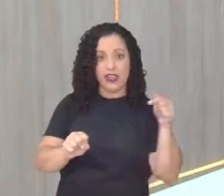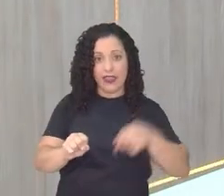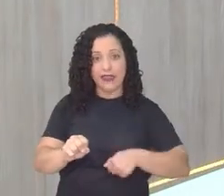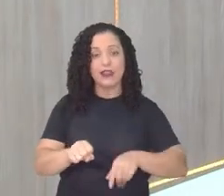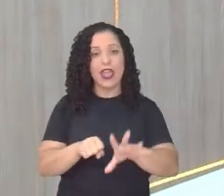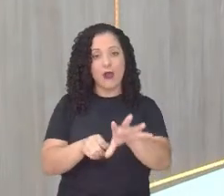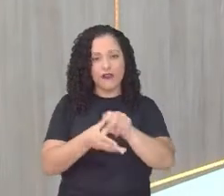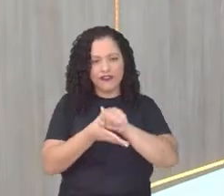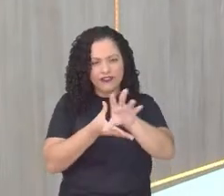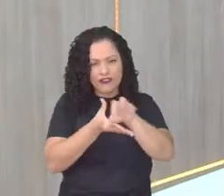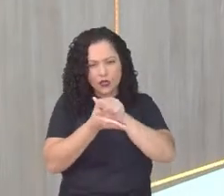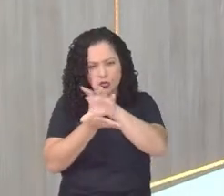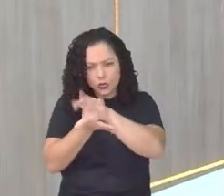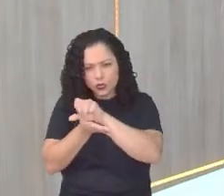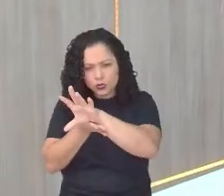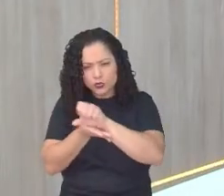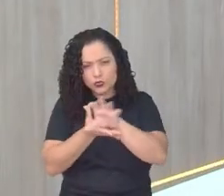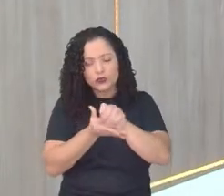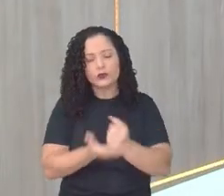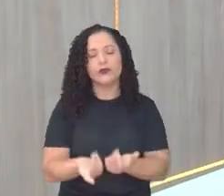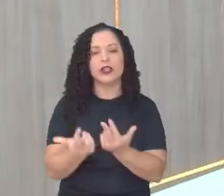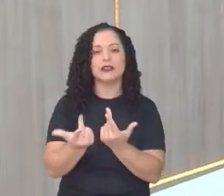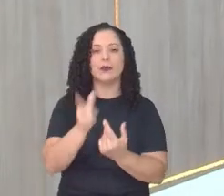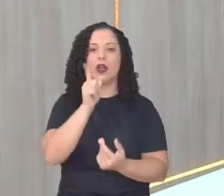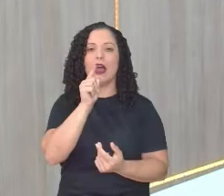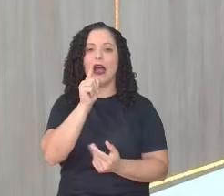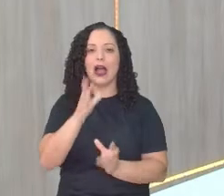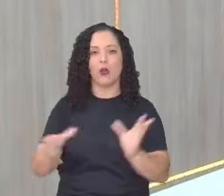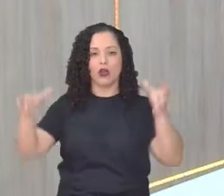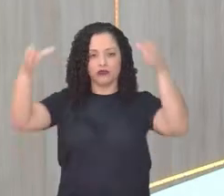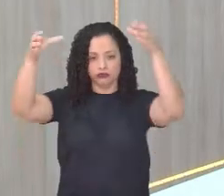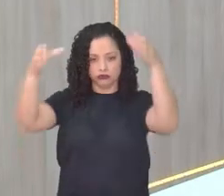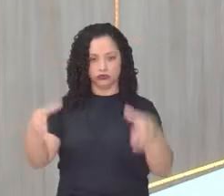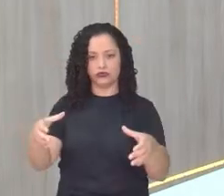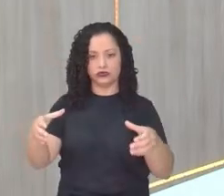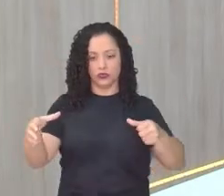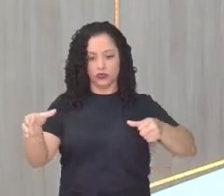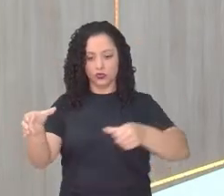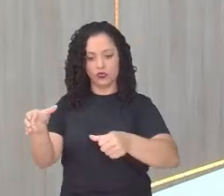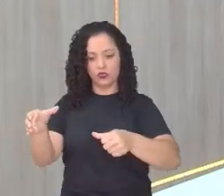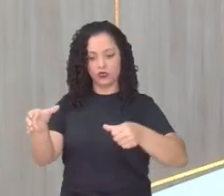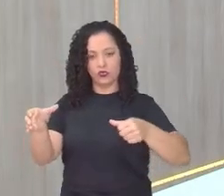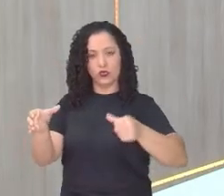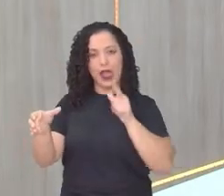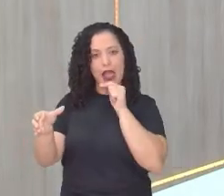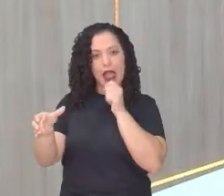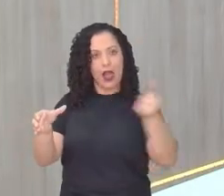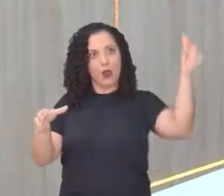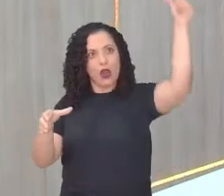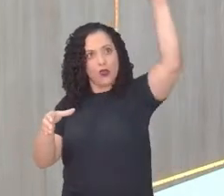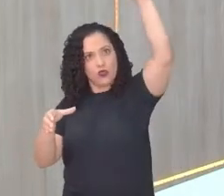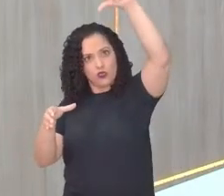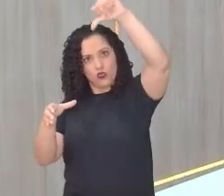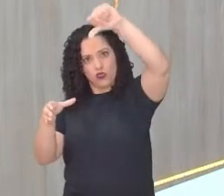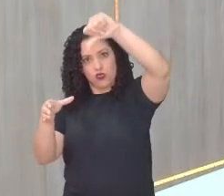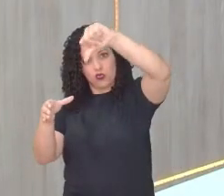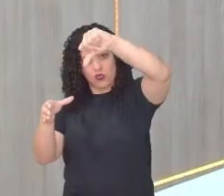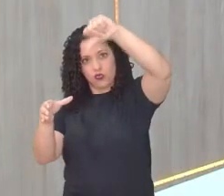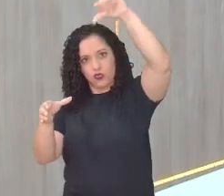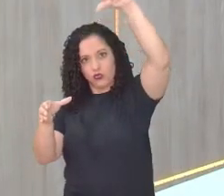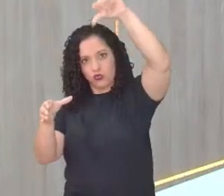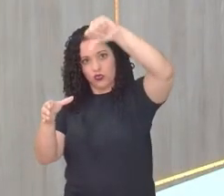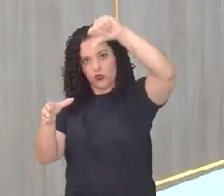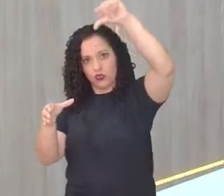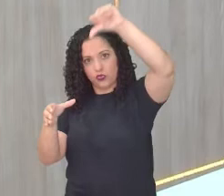os nossos filtros. O filtro de água comum que a gente tem em casa, o que é que ele faz? A gente pega a água, coloca na parte superior,